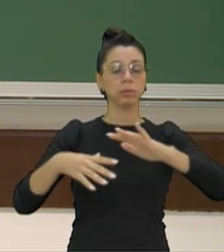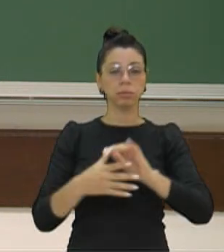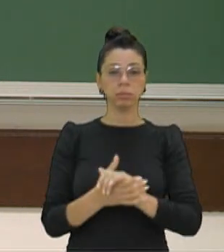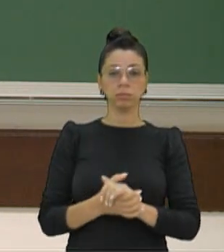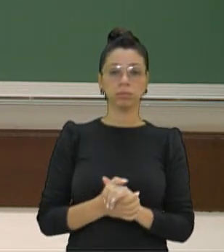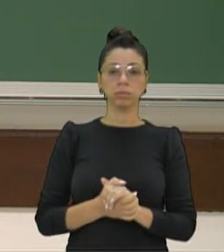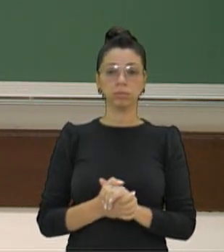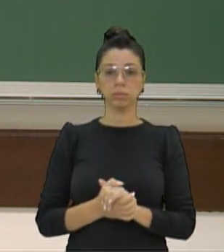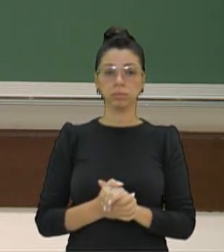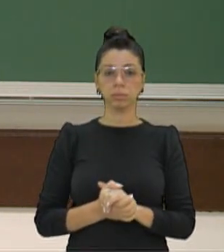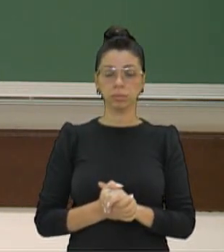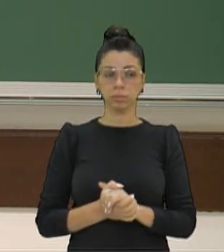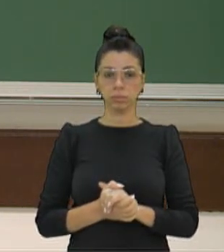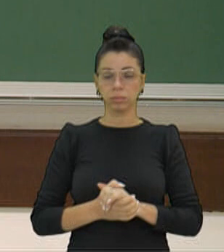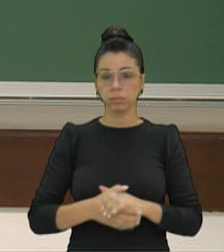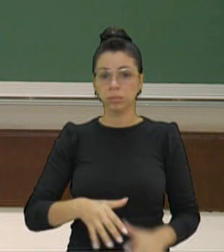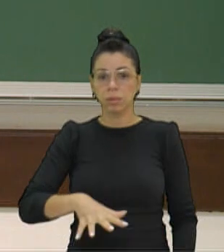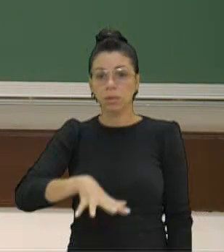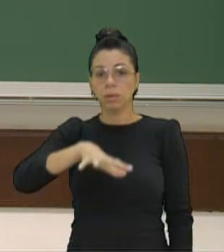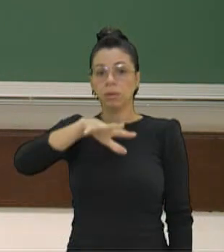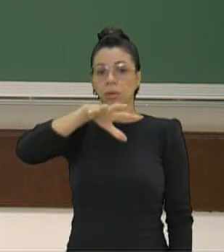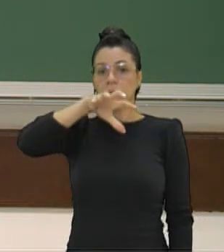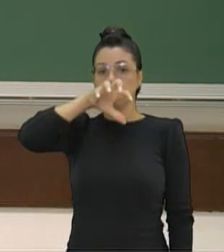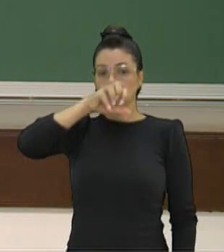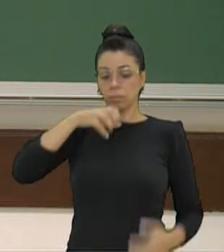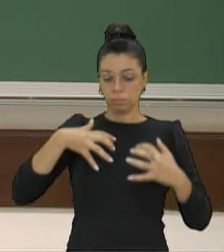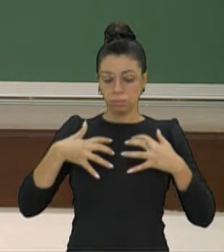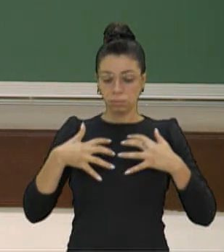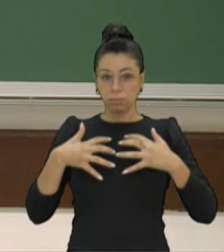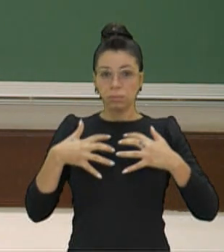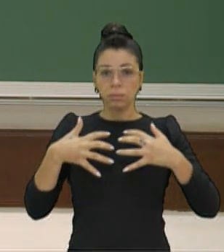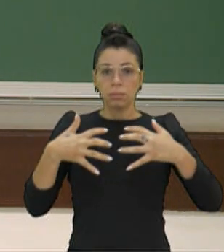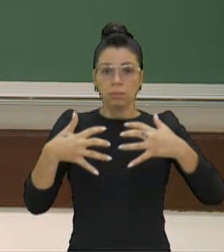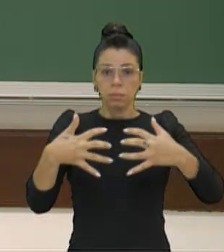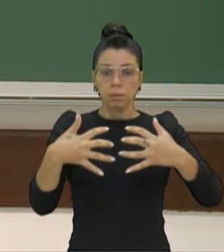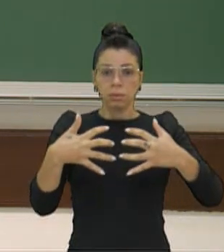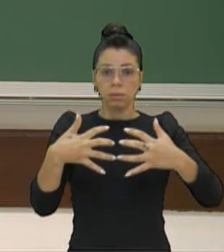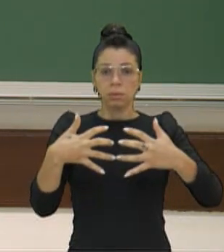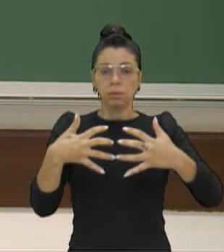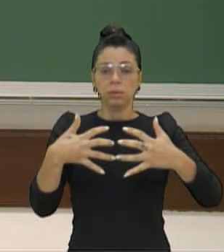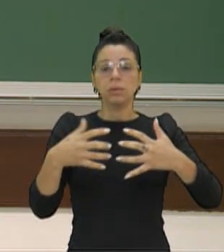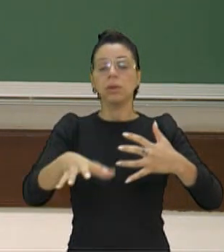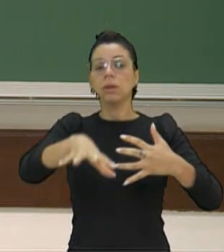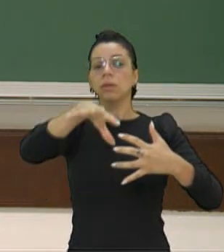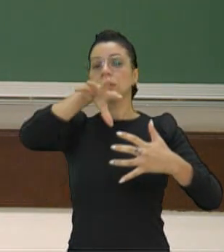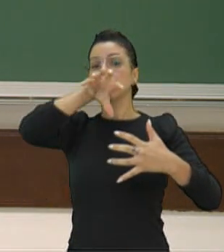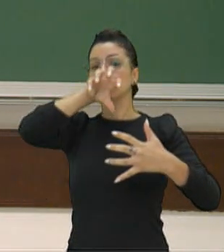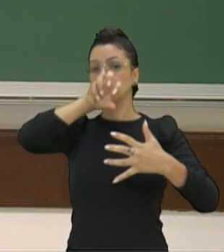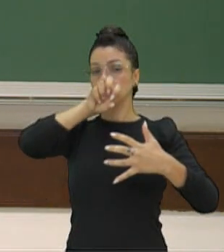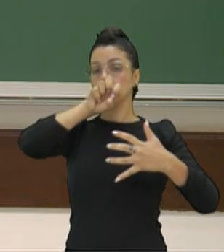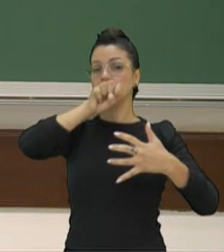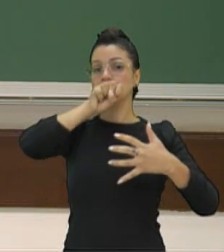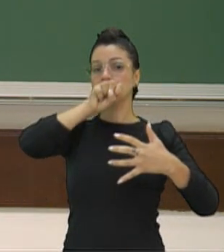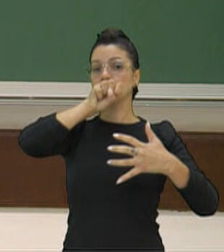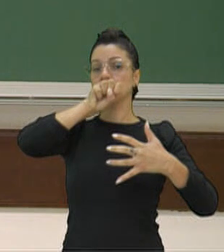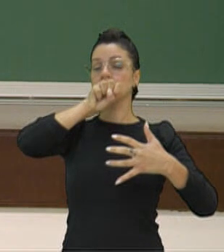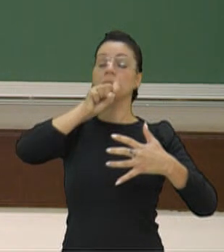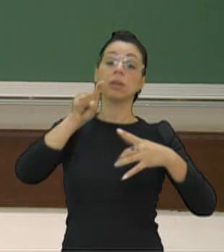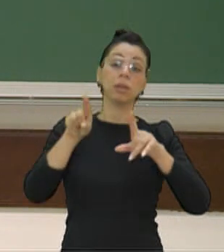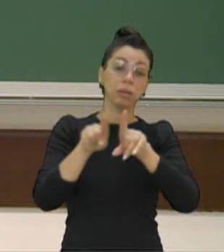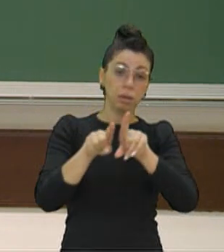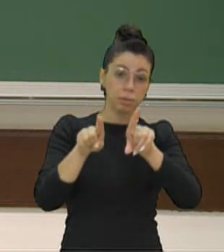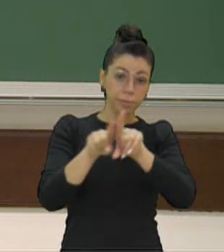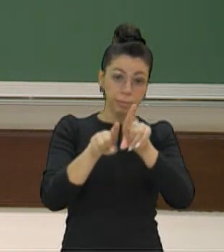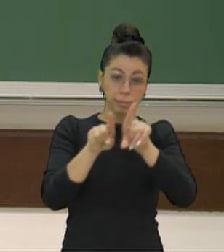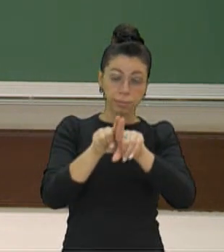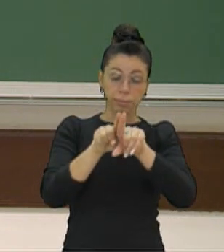gente viu que a caixa torácica se eleva, ela aumenta de volume, né? Quando a gente inspira. E a gente viu que